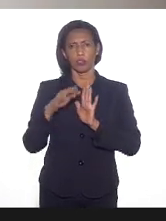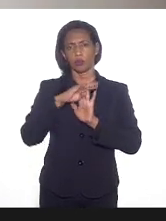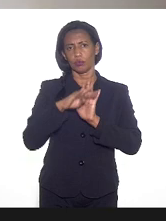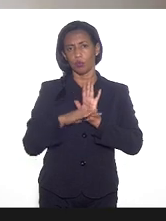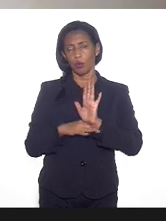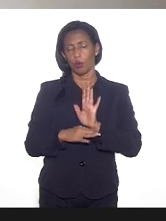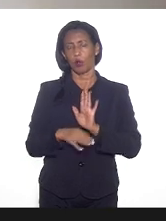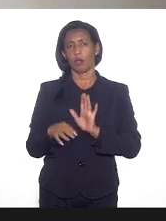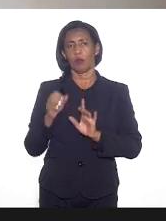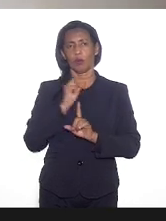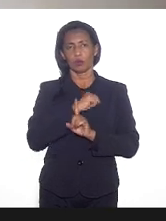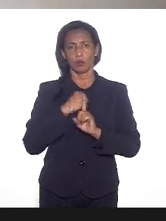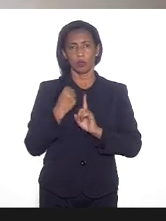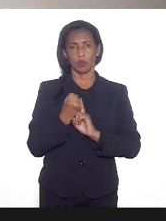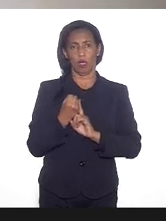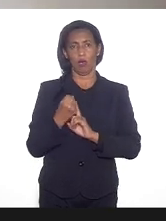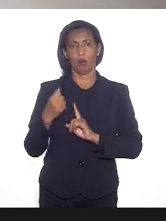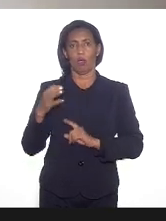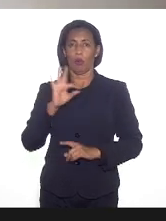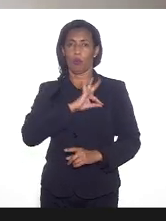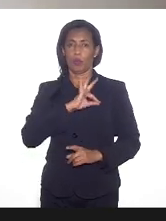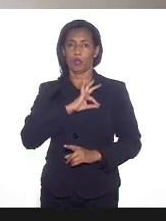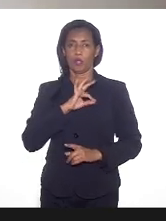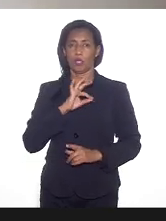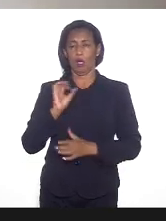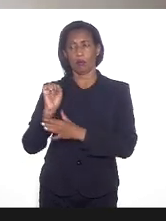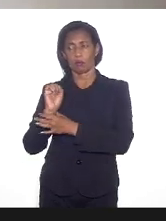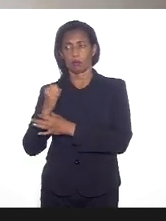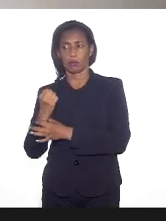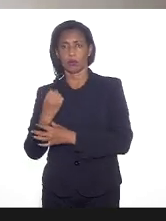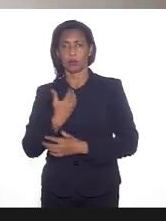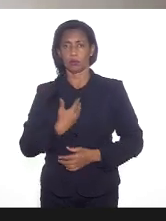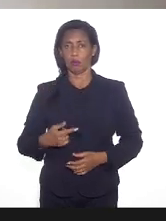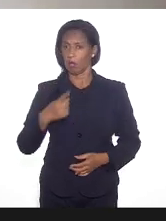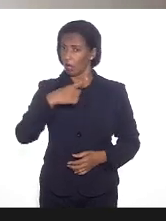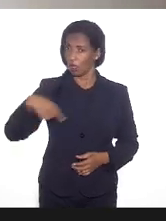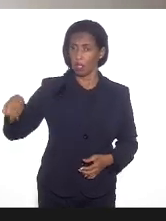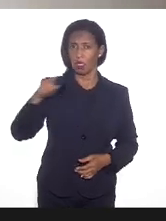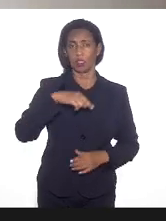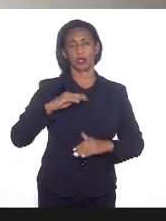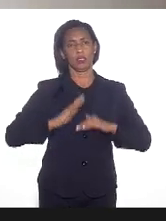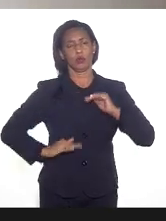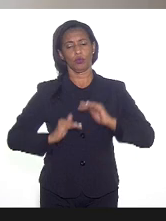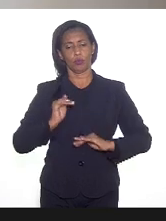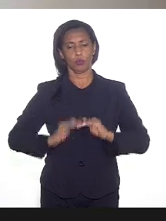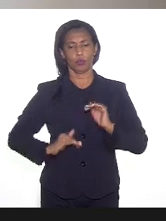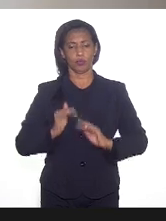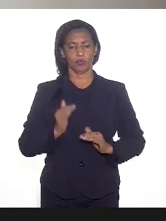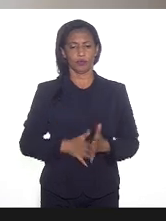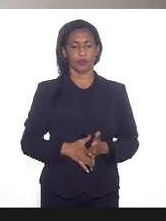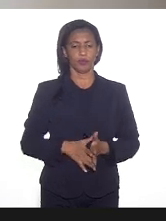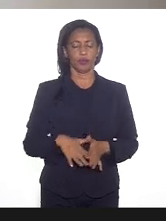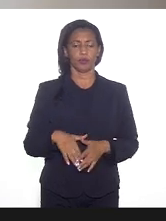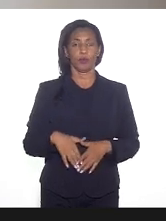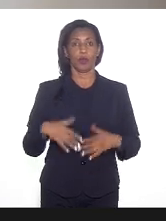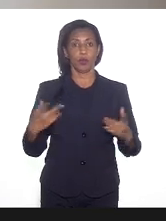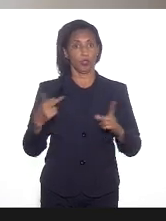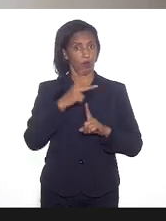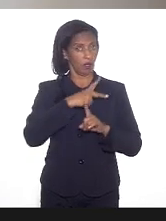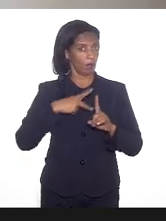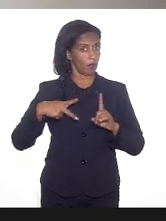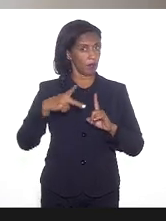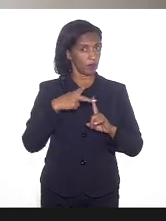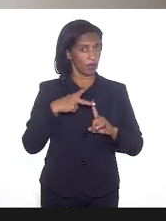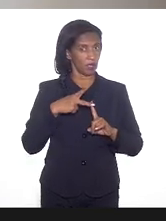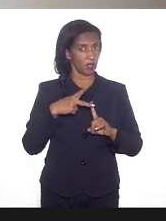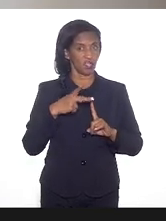sociais, é o policial que está na segurança pública. Esses são os servidores públicos. Quando a gente fala de um regime próprio de previdência social, não estamos falando